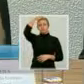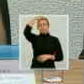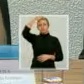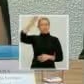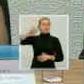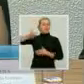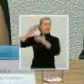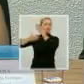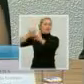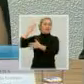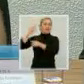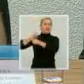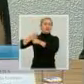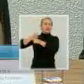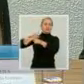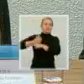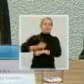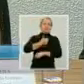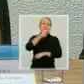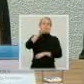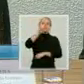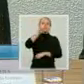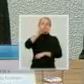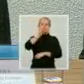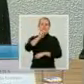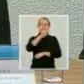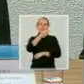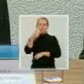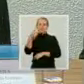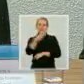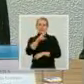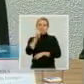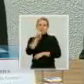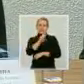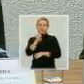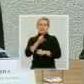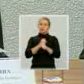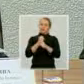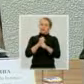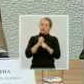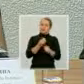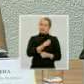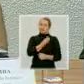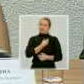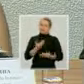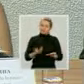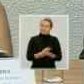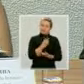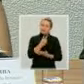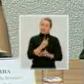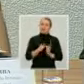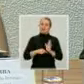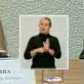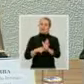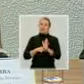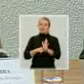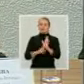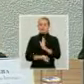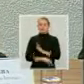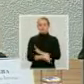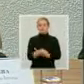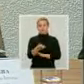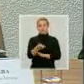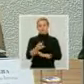e ao longo desses seus 155 anos de existência vem contribuindo e acompanhando toda